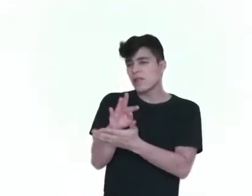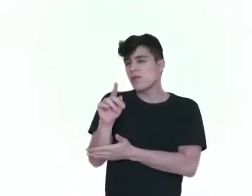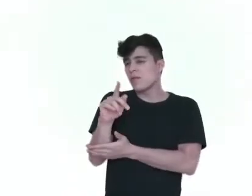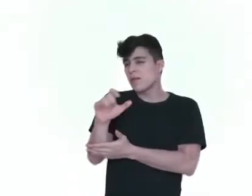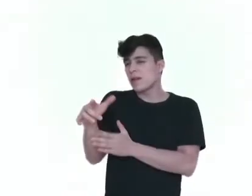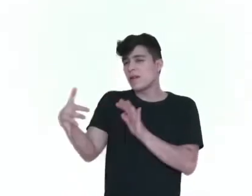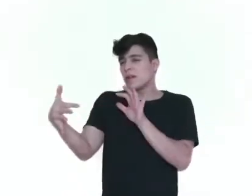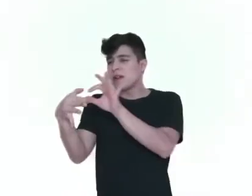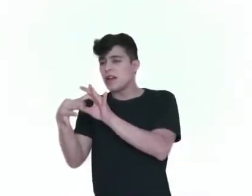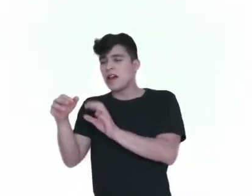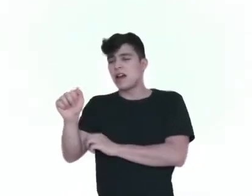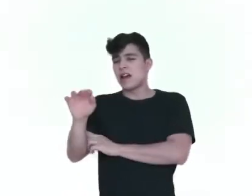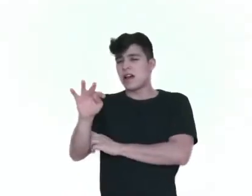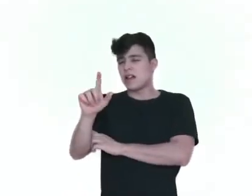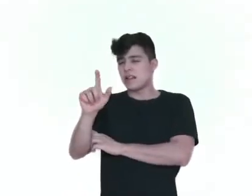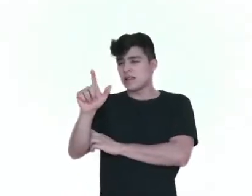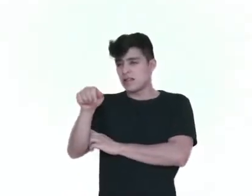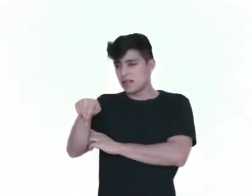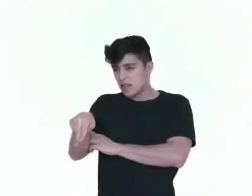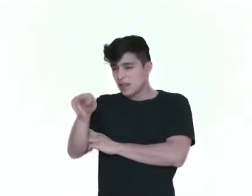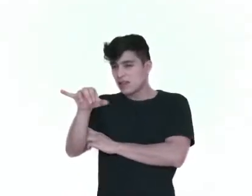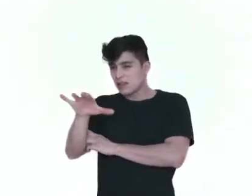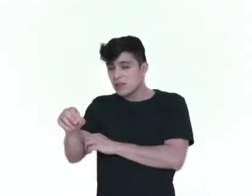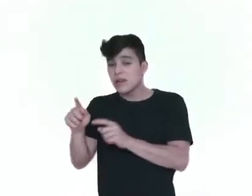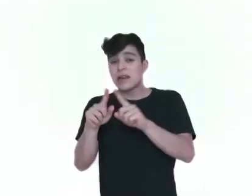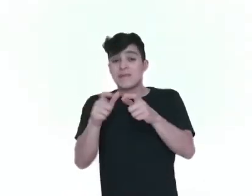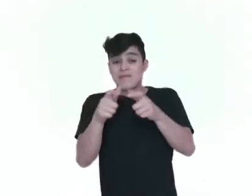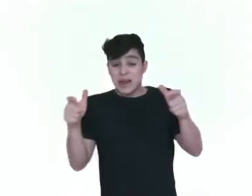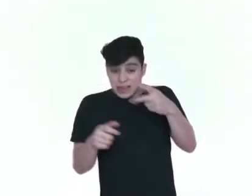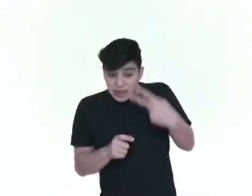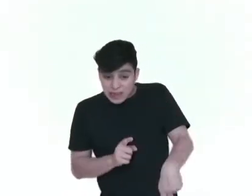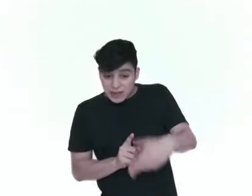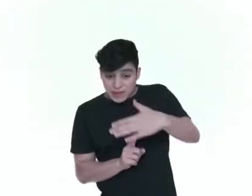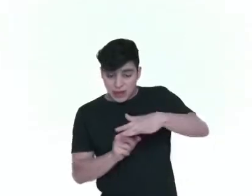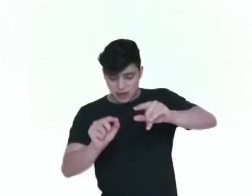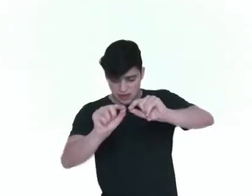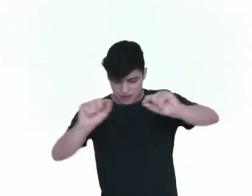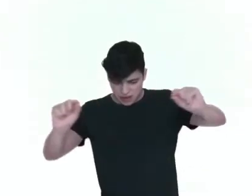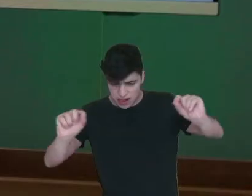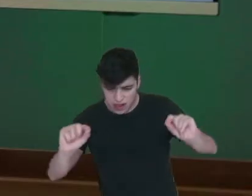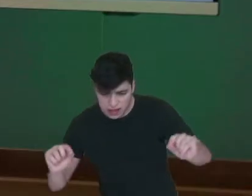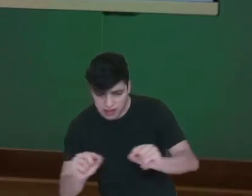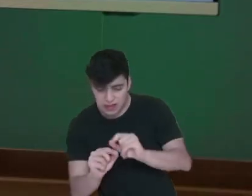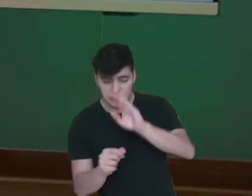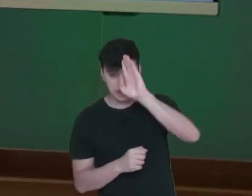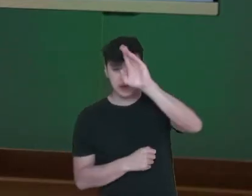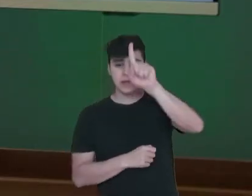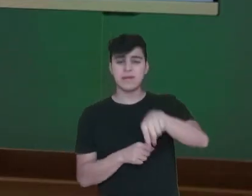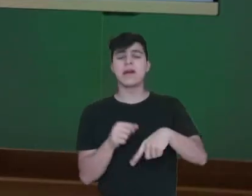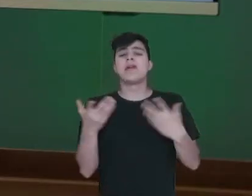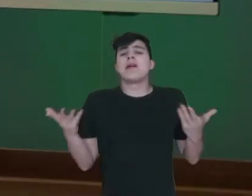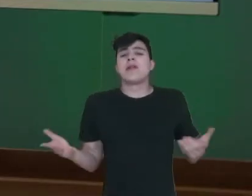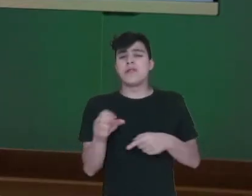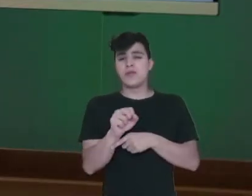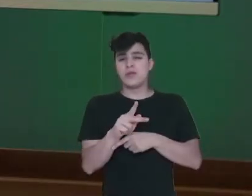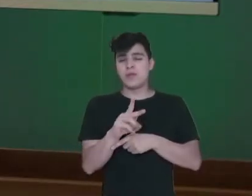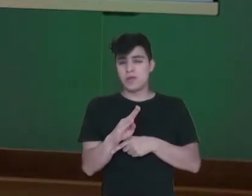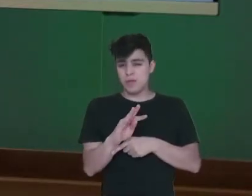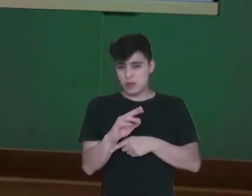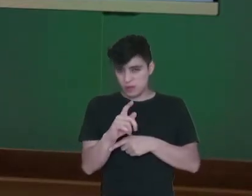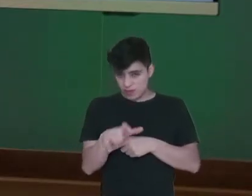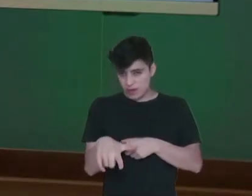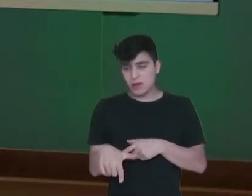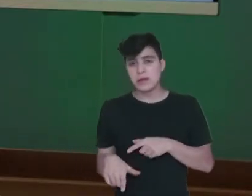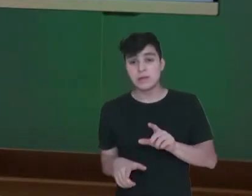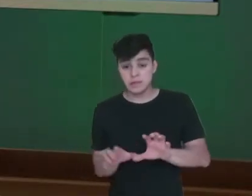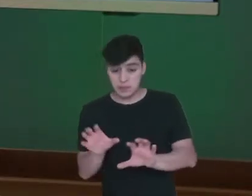atlântico, mas boa parte do nosso estado, então, está presente o clima subtropical, diferente de